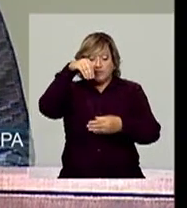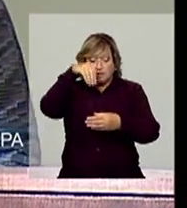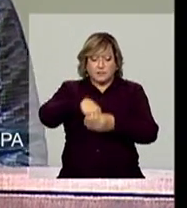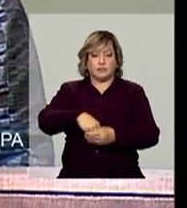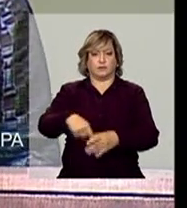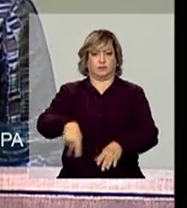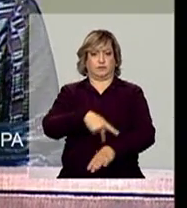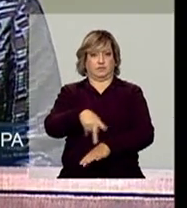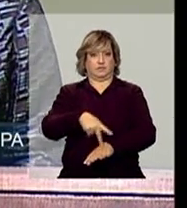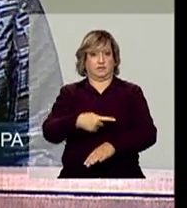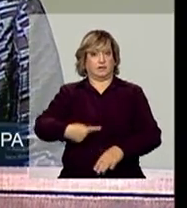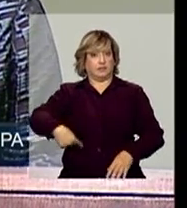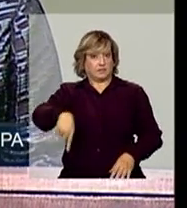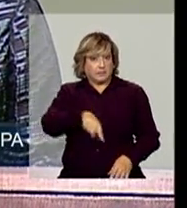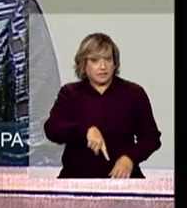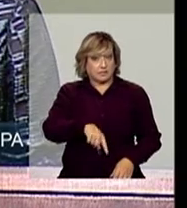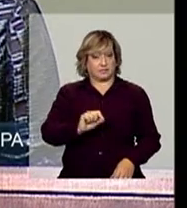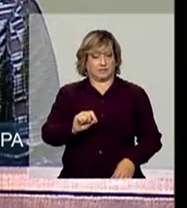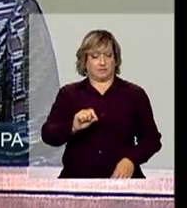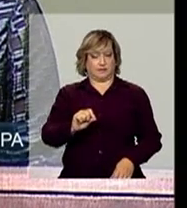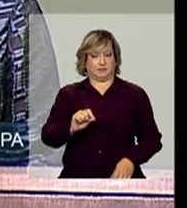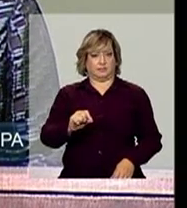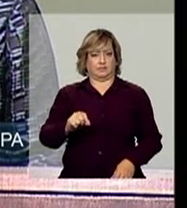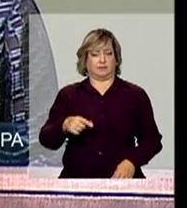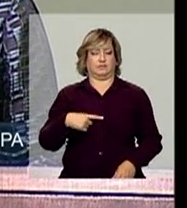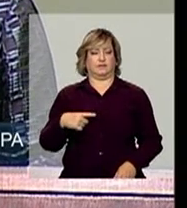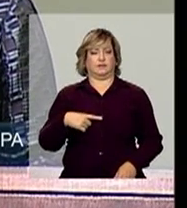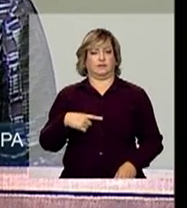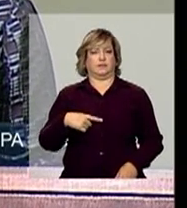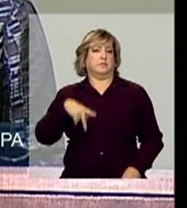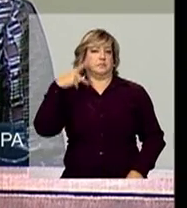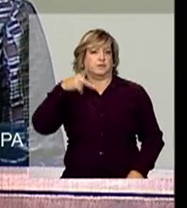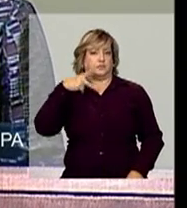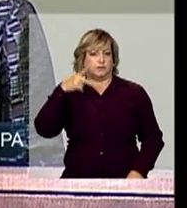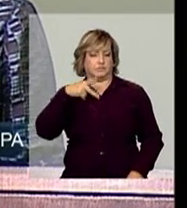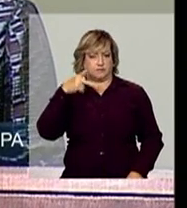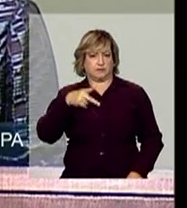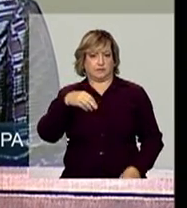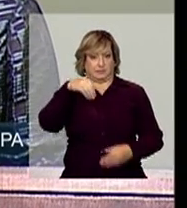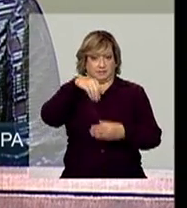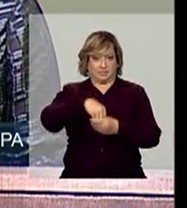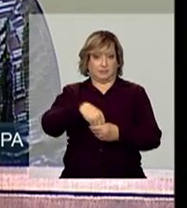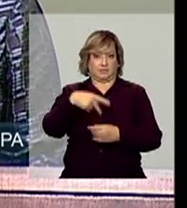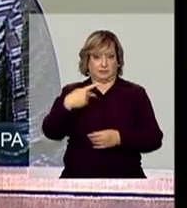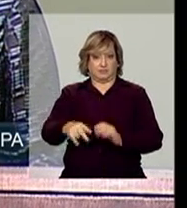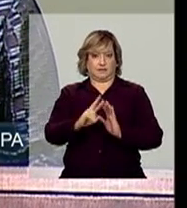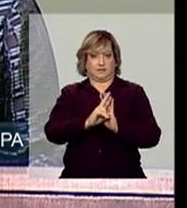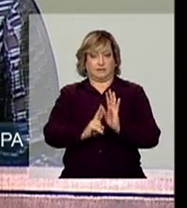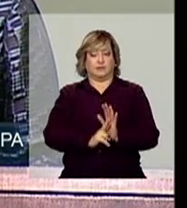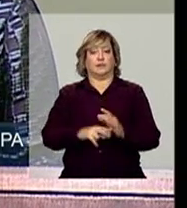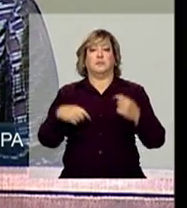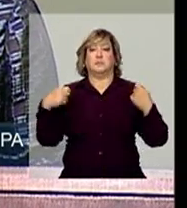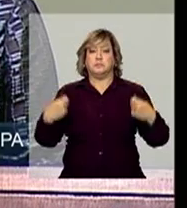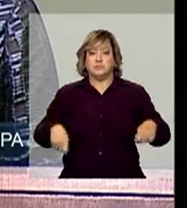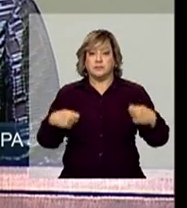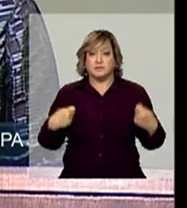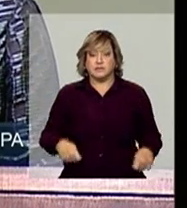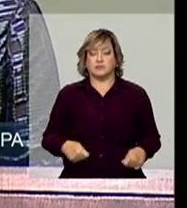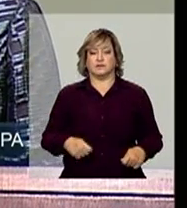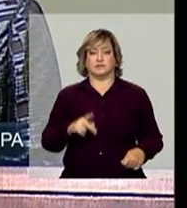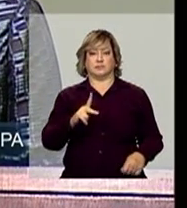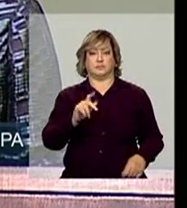E essas medidas de política interna estabeleciam um novo padrão de desenvolvimento, que não